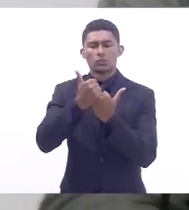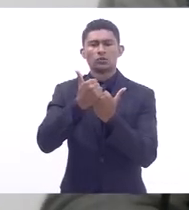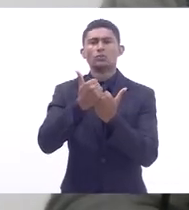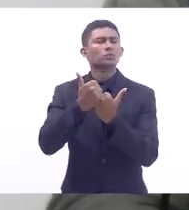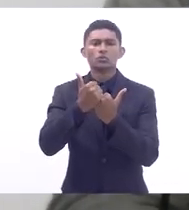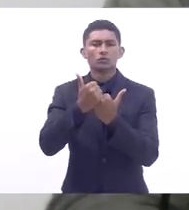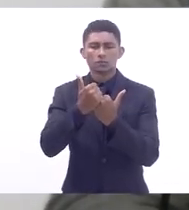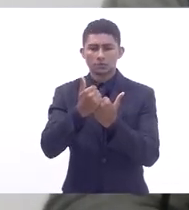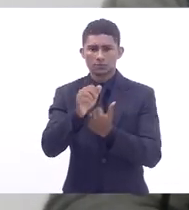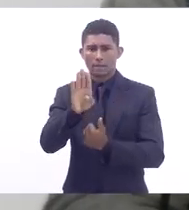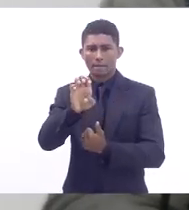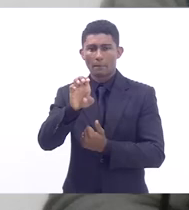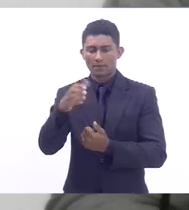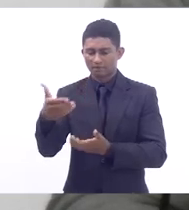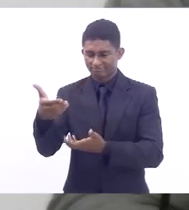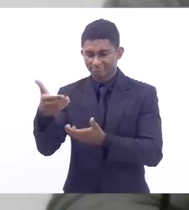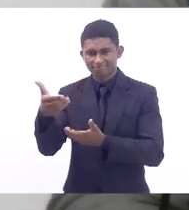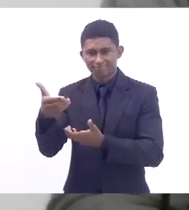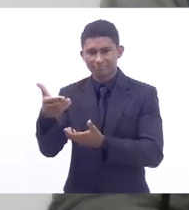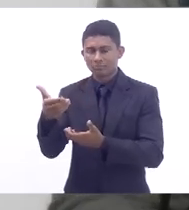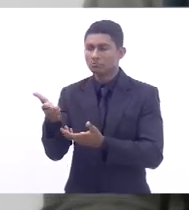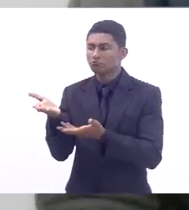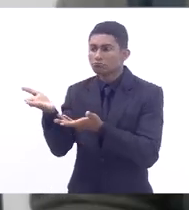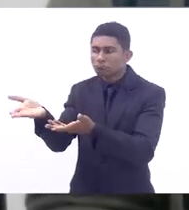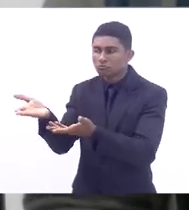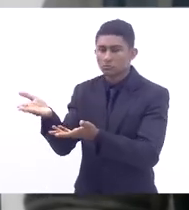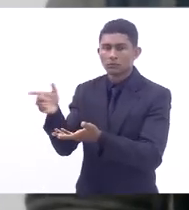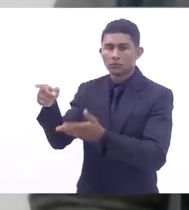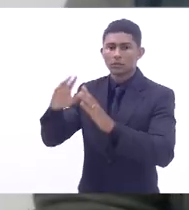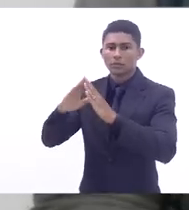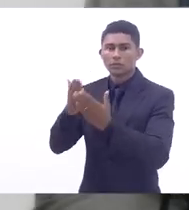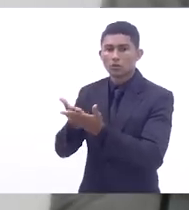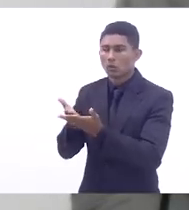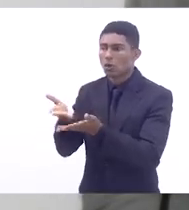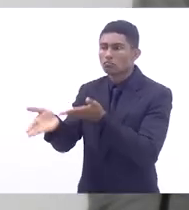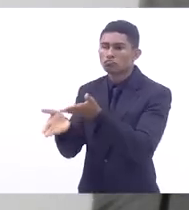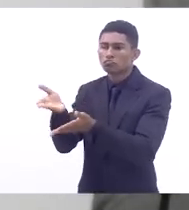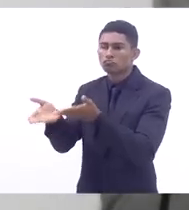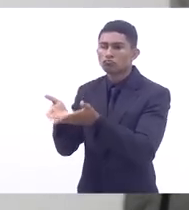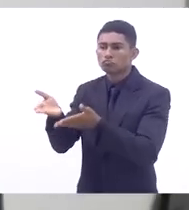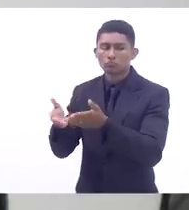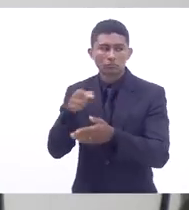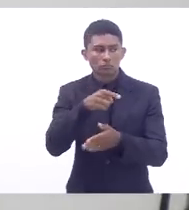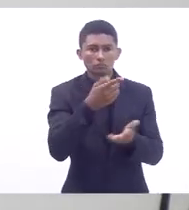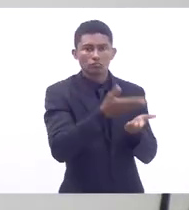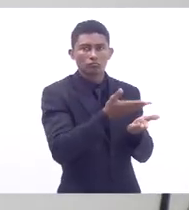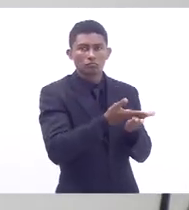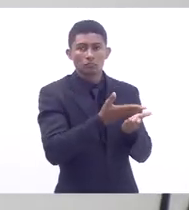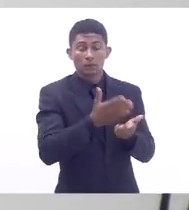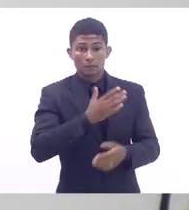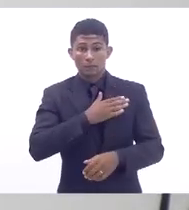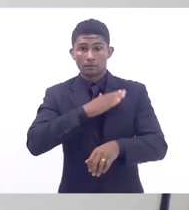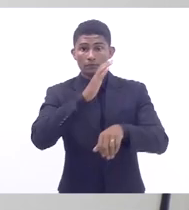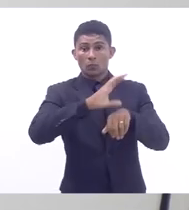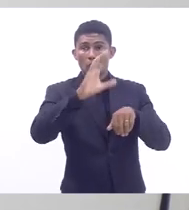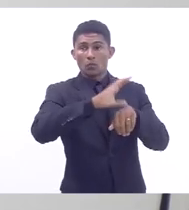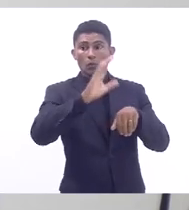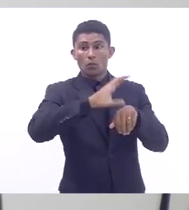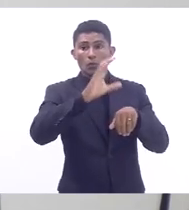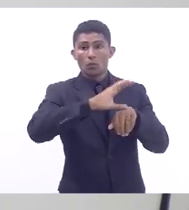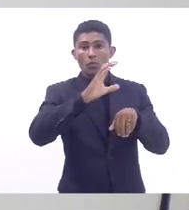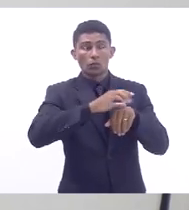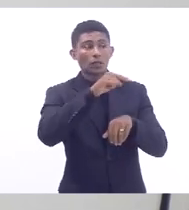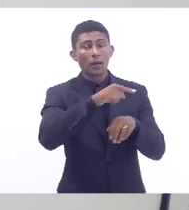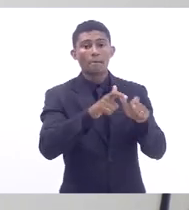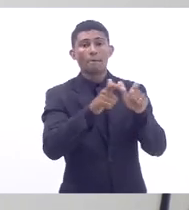com auxílio de ajuda para irmã em cima dele na universidade que você é fundamental eu sou de um curso que ele é mais de ouro etariamente formado por mães e